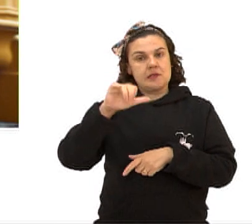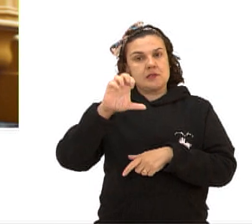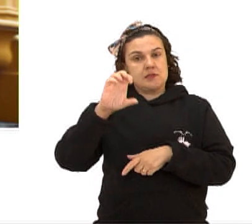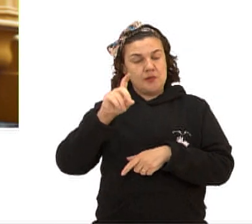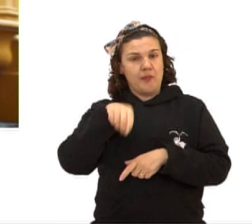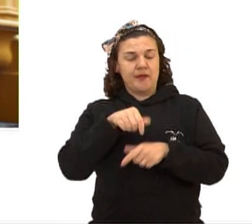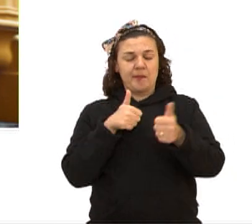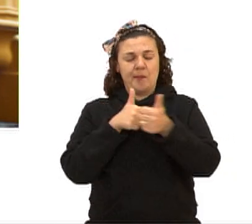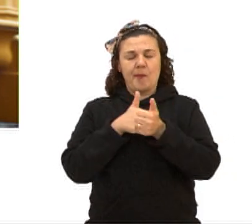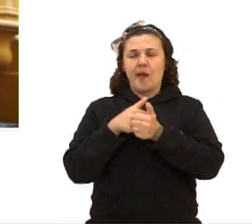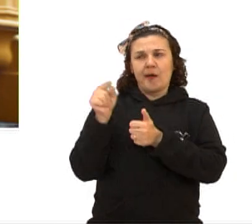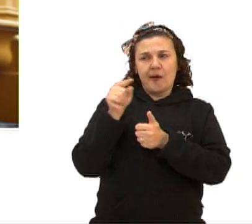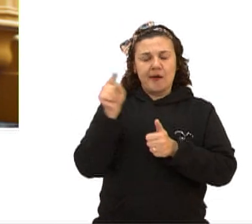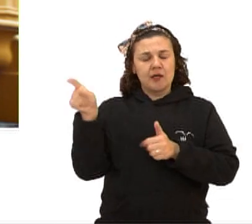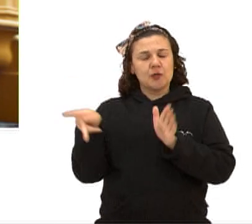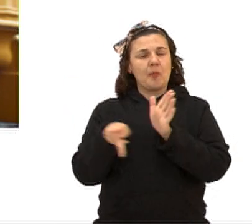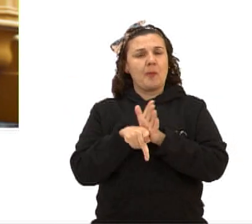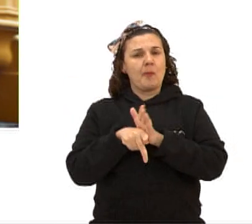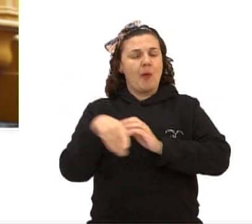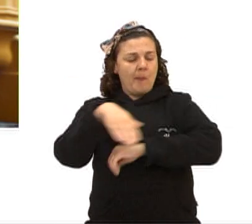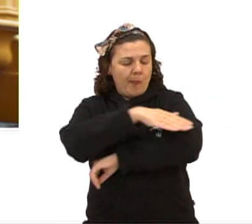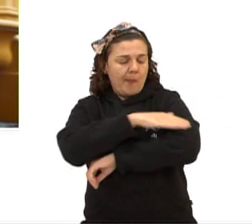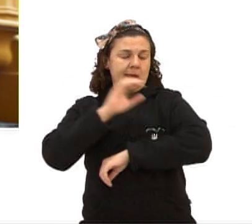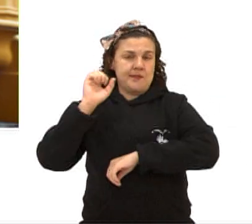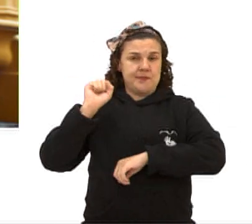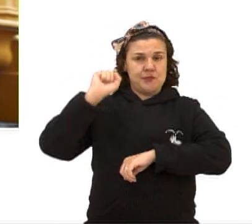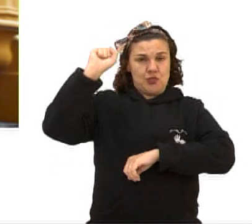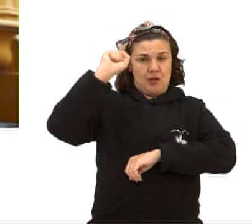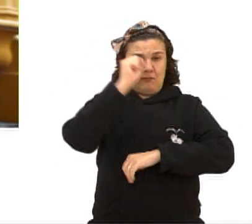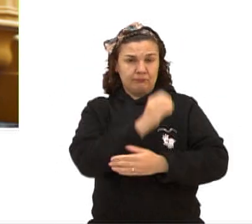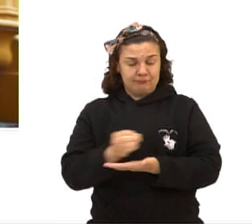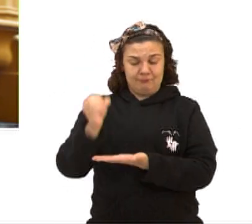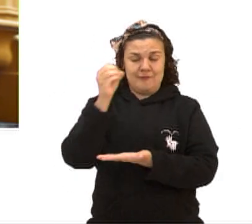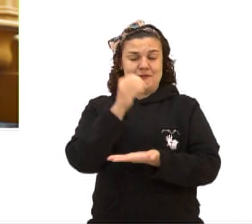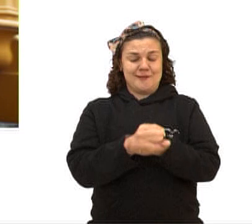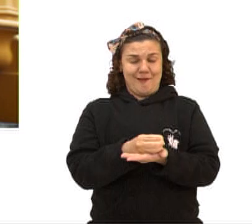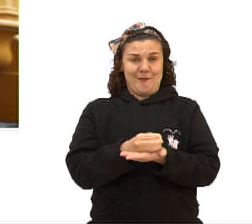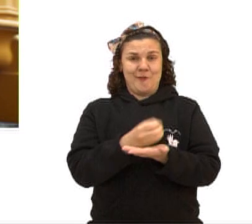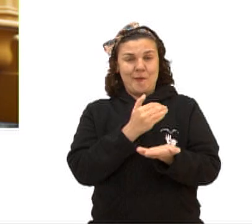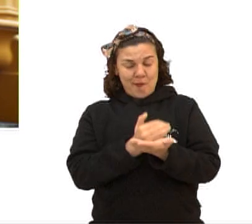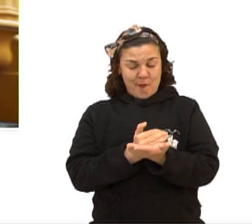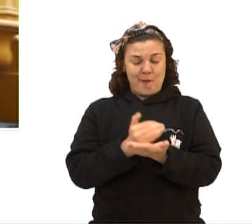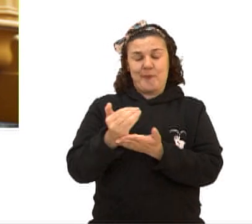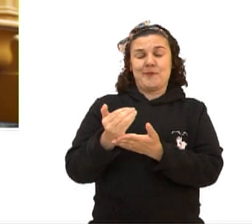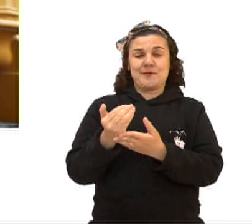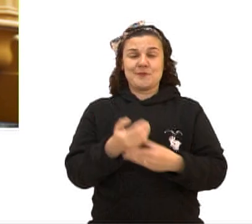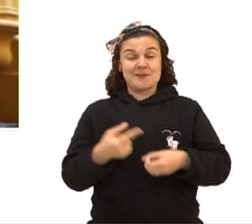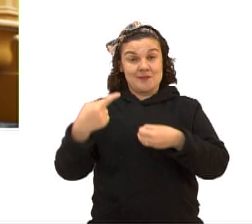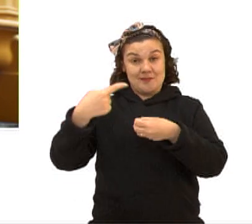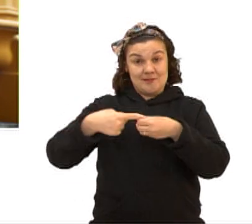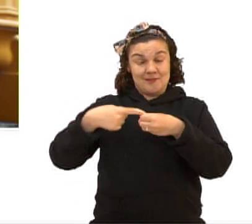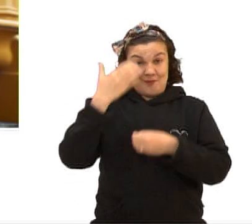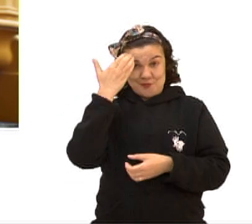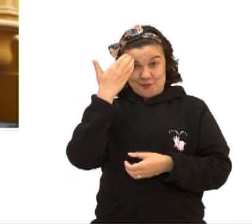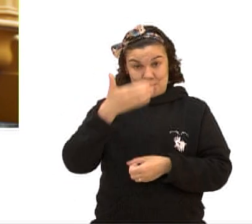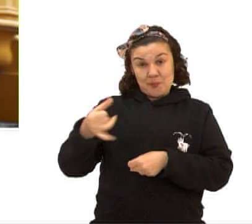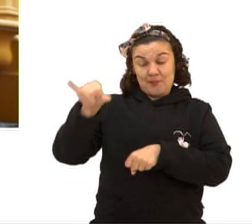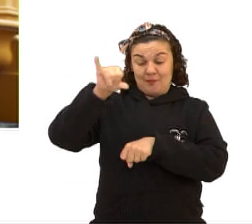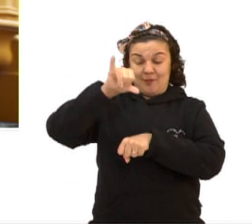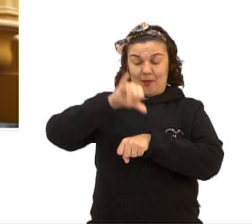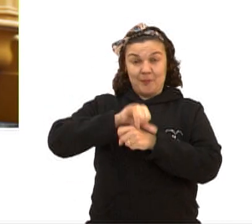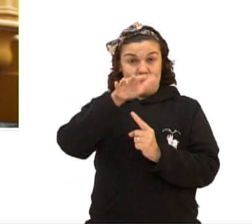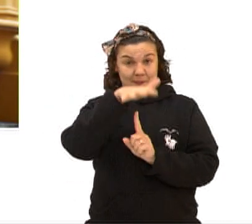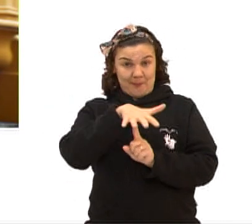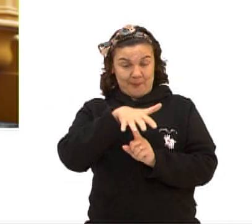muito próximos aqui da Praça Tiradentes, do Marco Zero, do início da nossa queridíssima cidade de Curitiba, a nossa